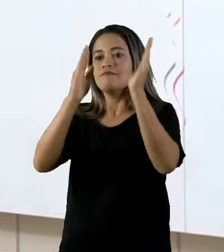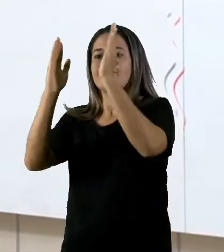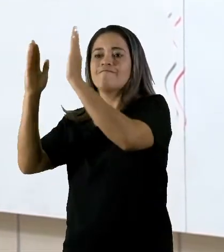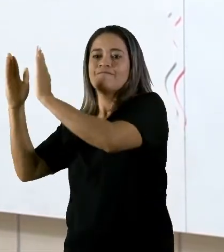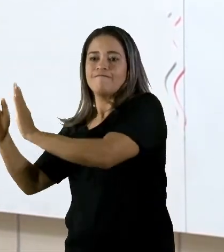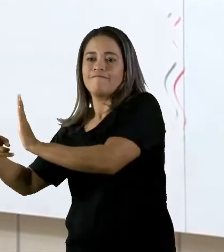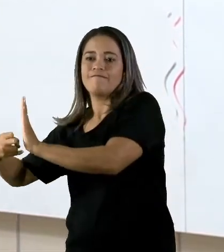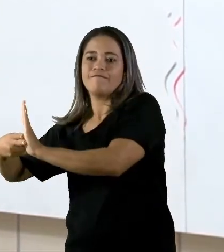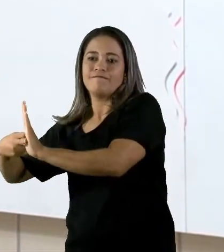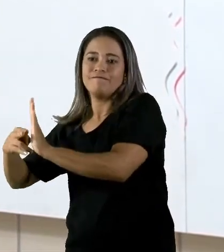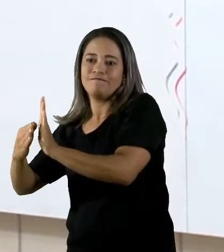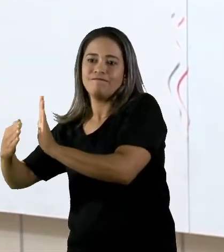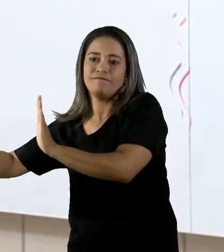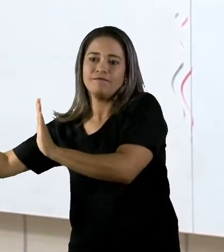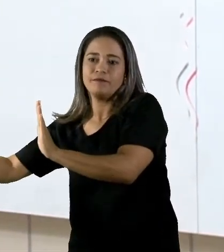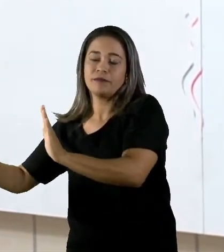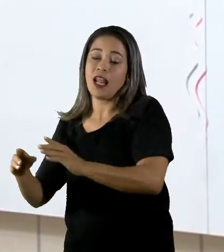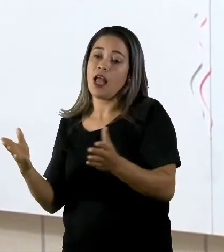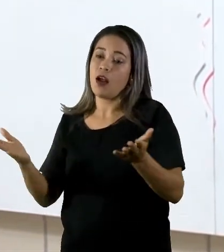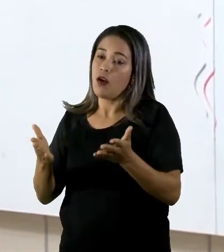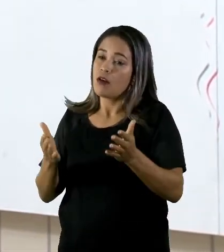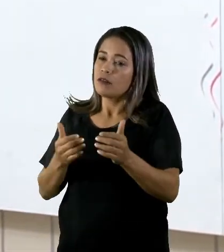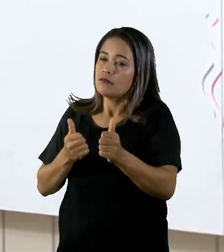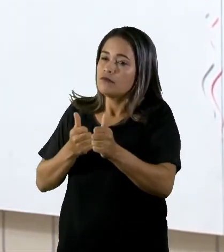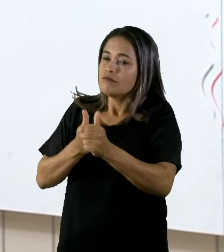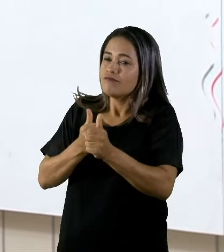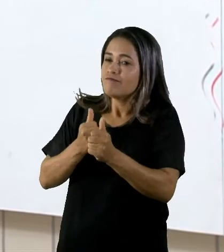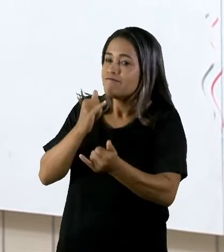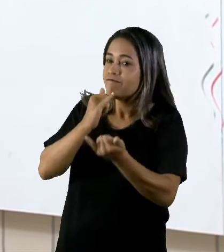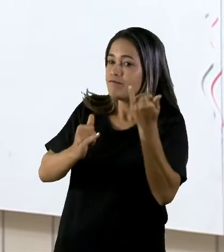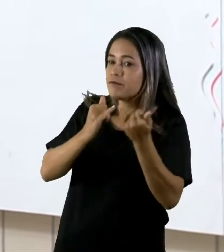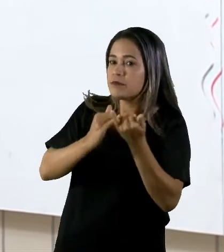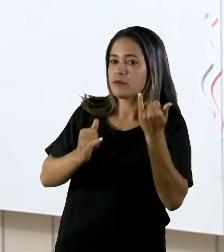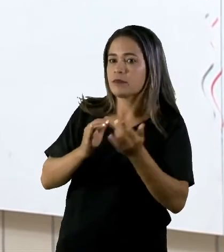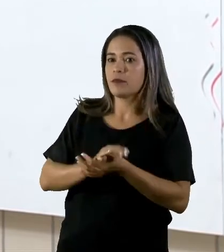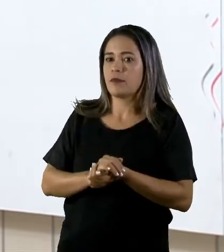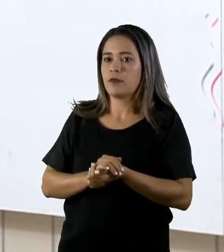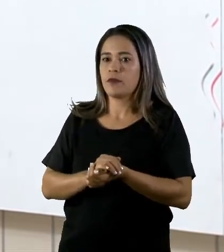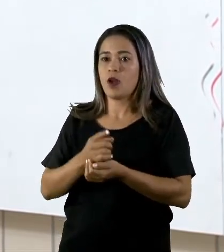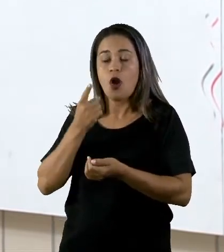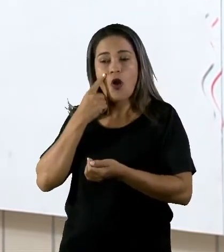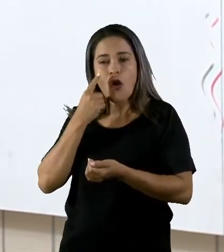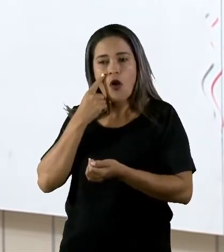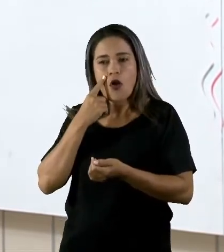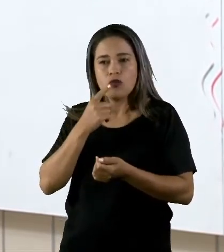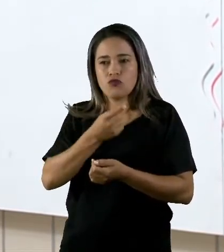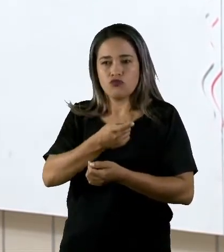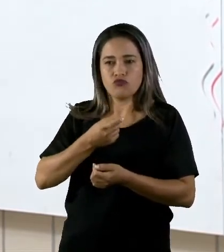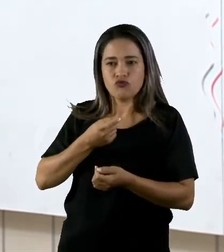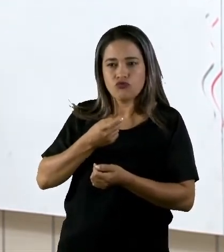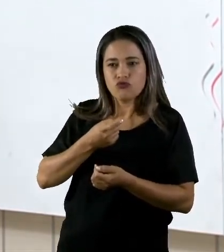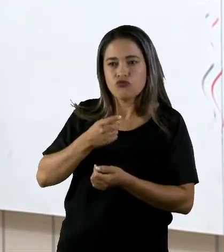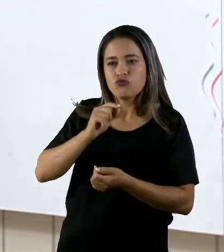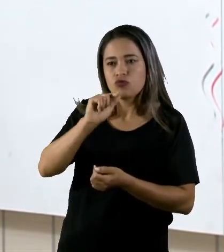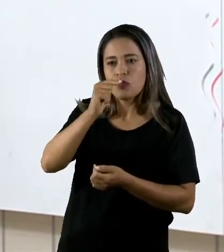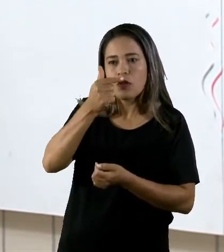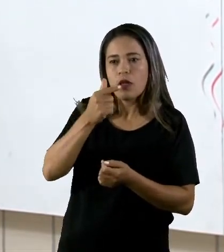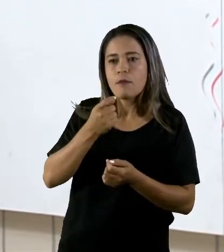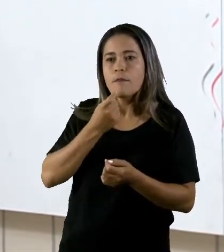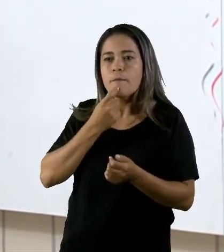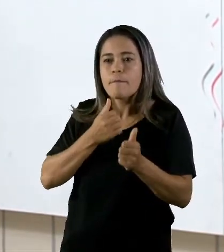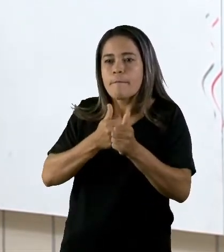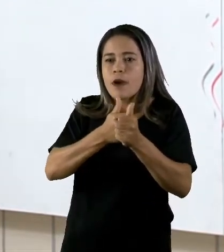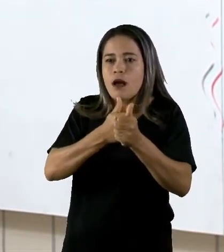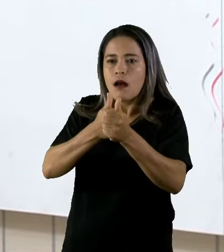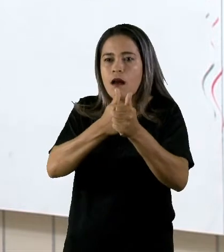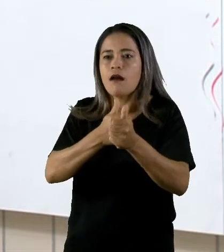coloquei já próximo do seu termo semelhante. Observem que eu tive o cuidado de colocar o x ao quadrado perto do x ao quadrado, o